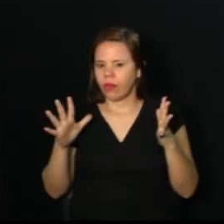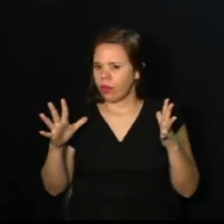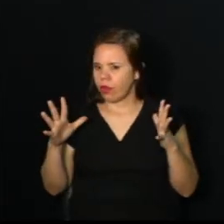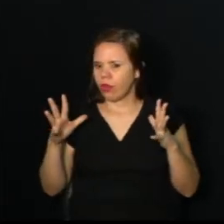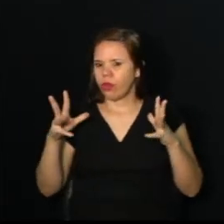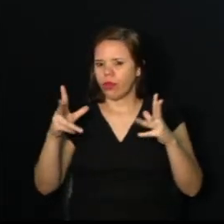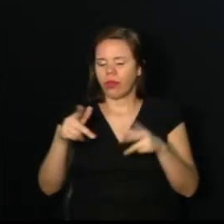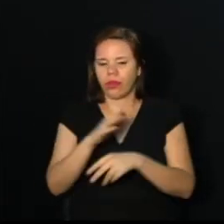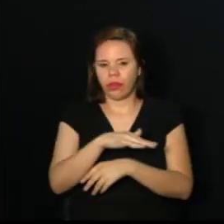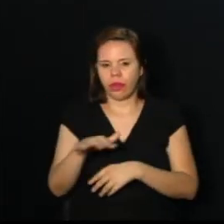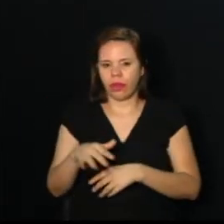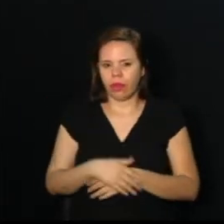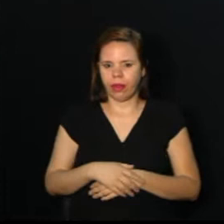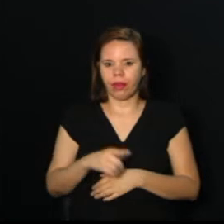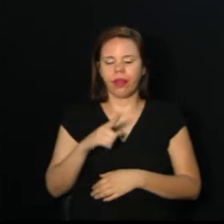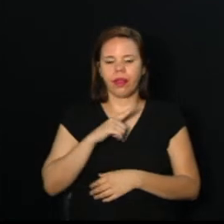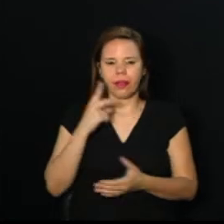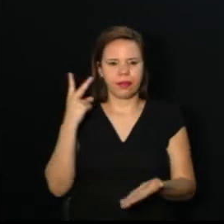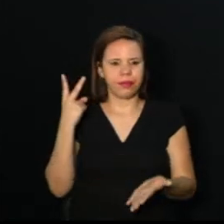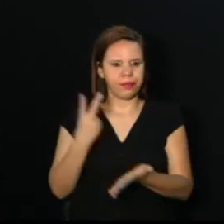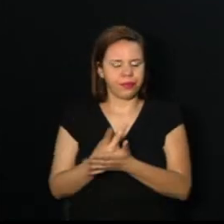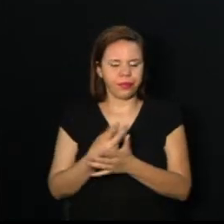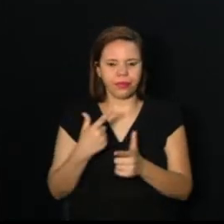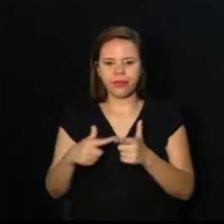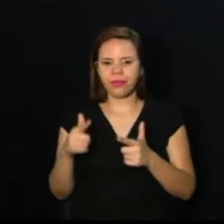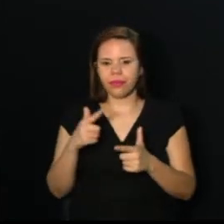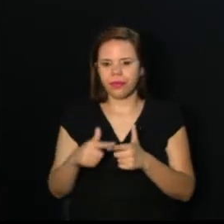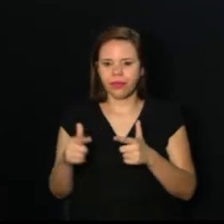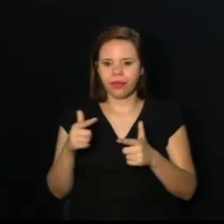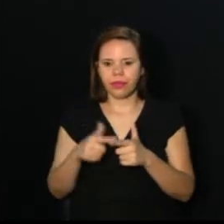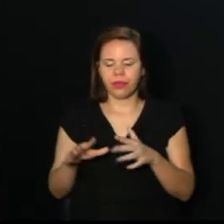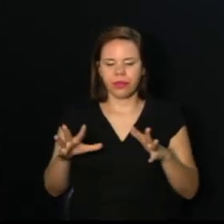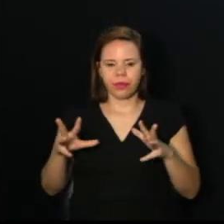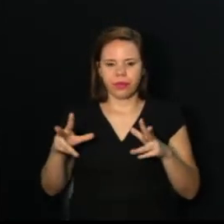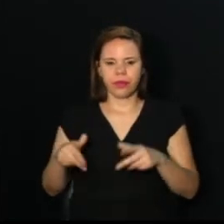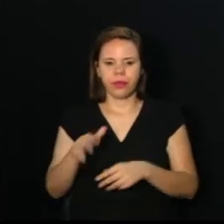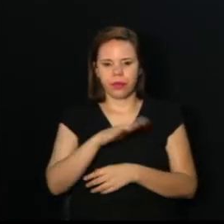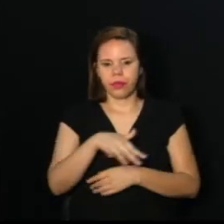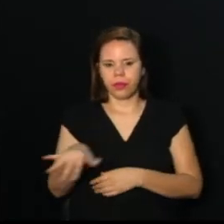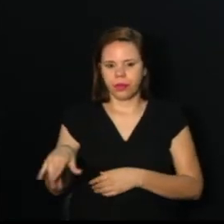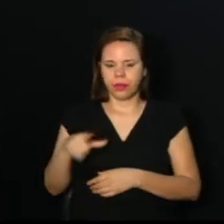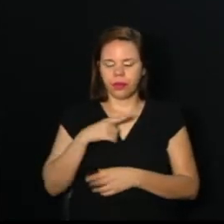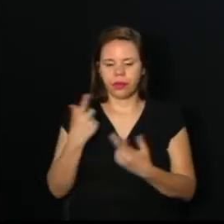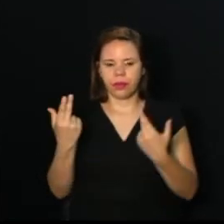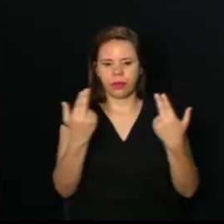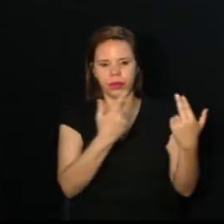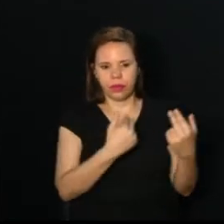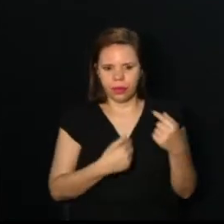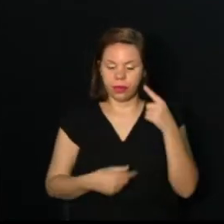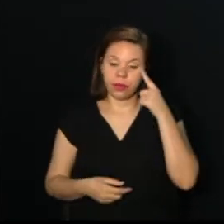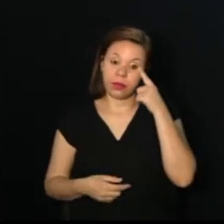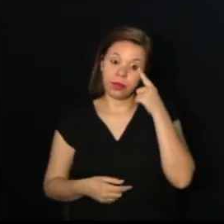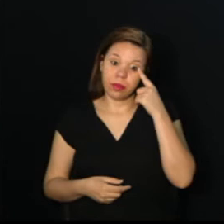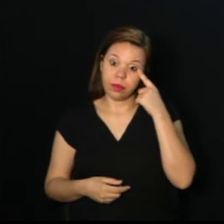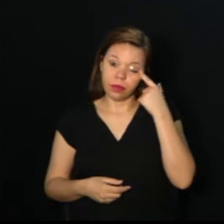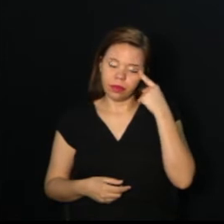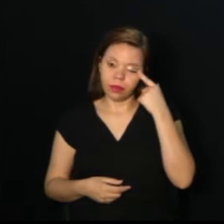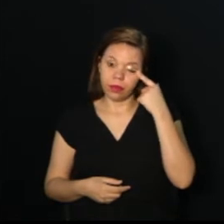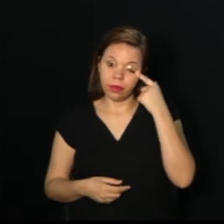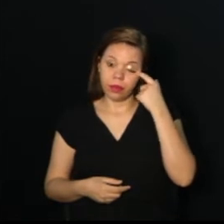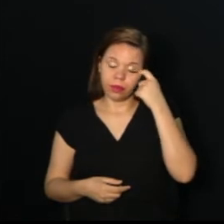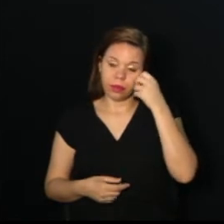todas as crianças têm o mesmo problema, nem todas as crianças são iguais, não é?